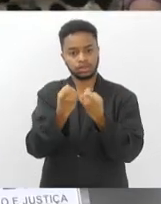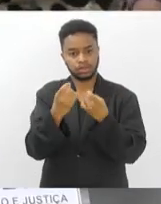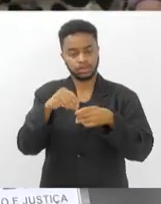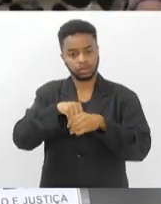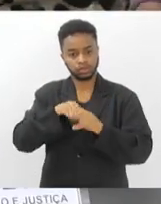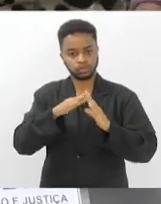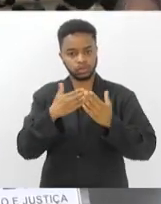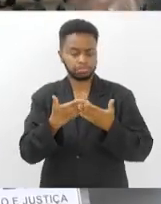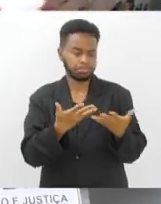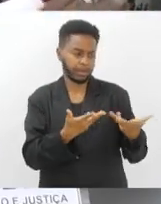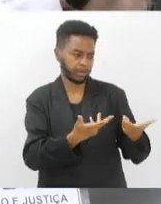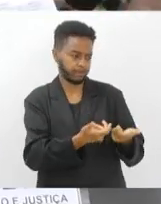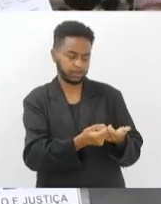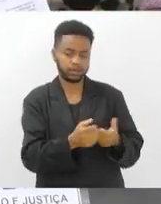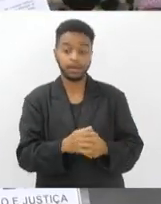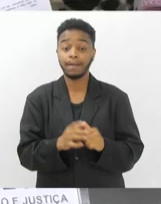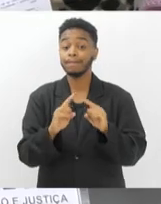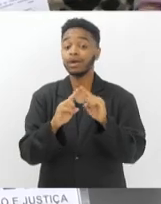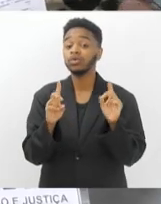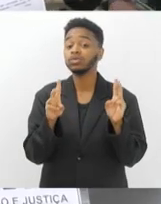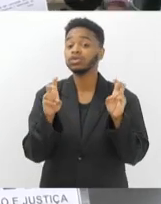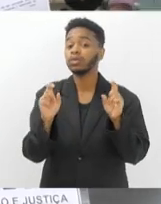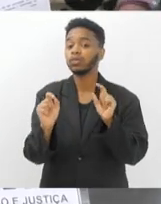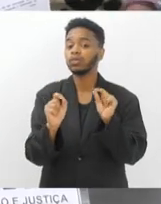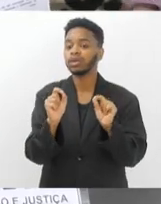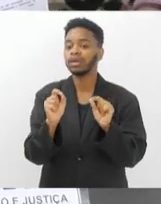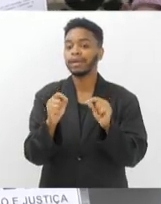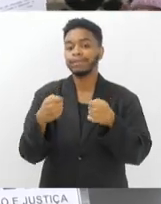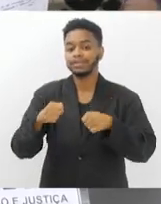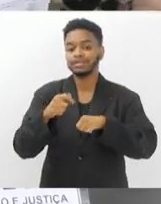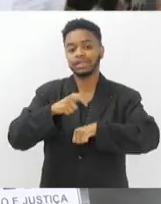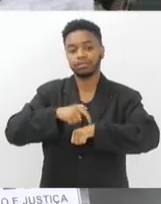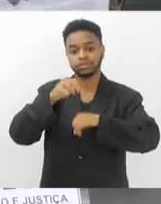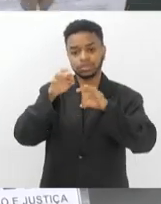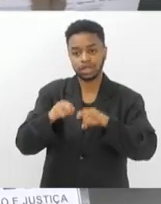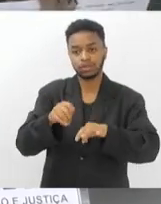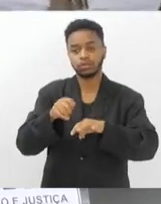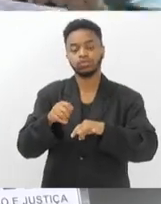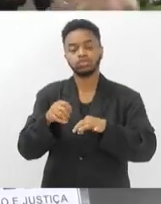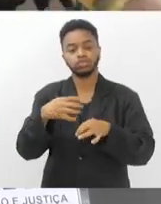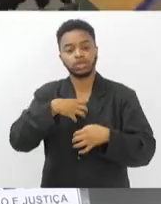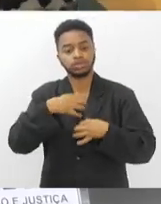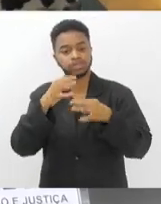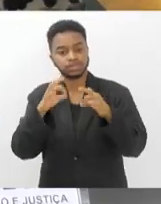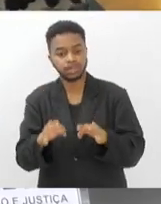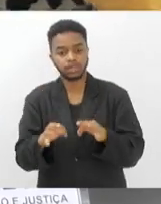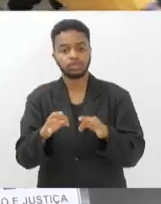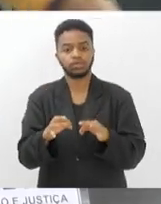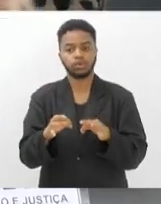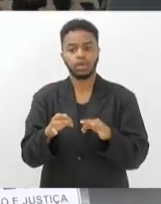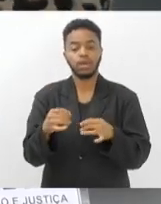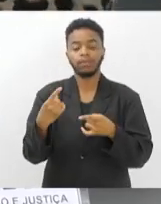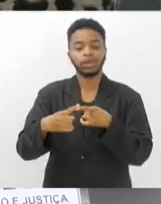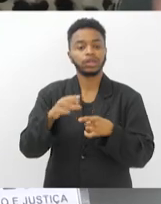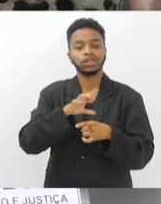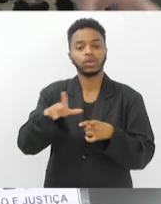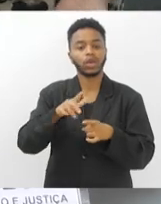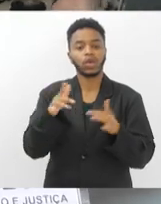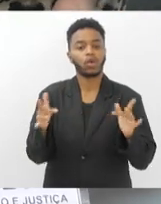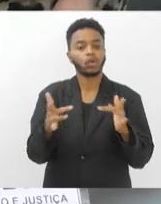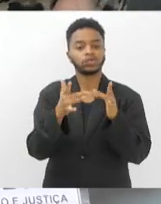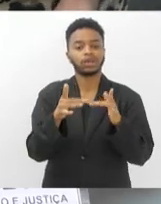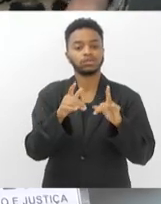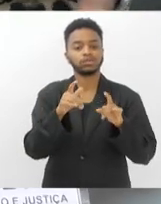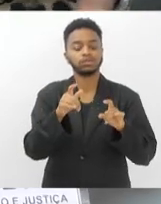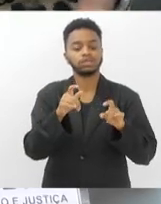Eu também sou a favor. A questão toda é a definição do tempo certo, no momento certo e da forma certa. Educação sexual não é sexualização.